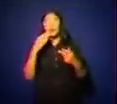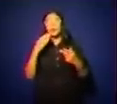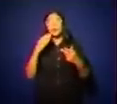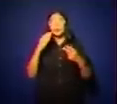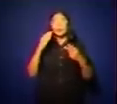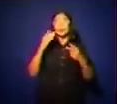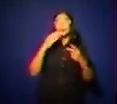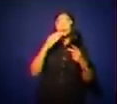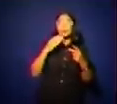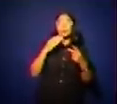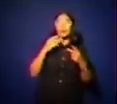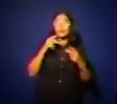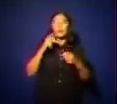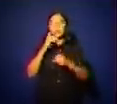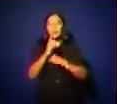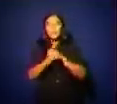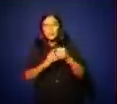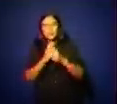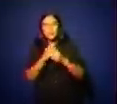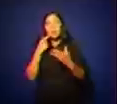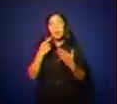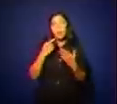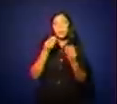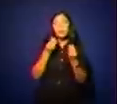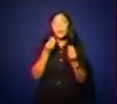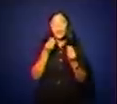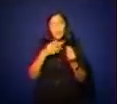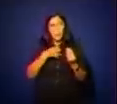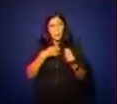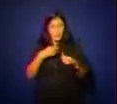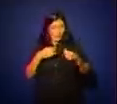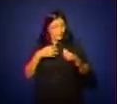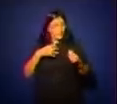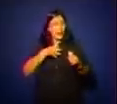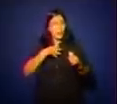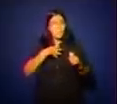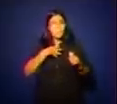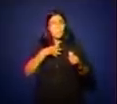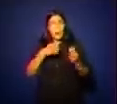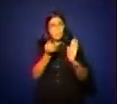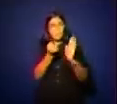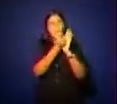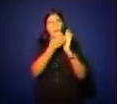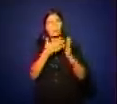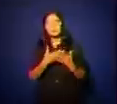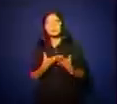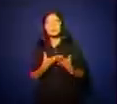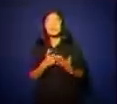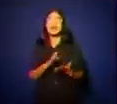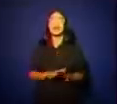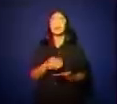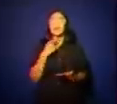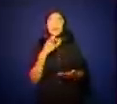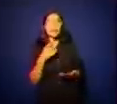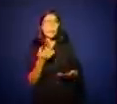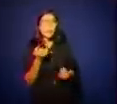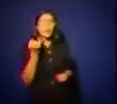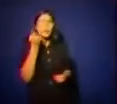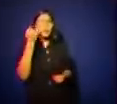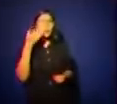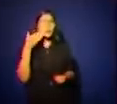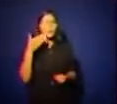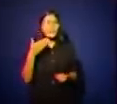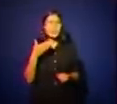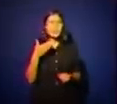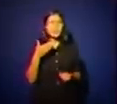se como que elas podem superar que isso impacte a vida delas eu acho que aqui é importante é agora que a gente já tem todas as coisas mais